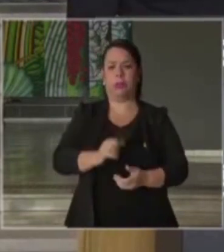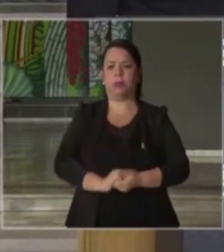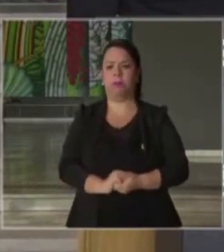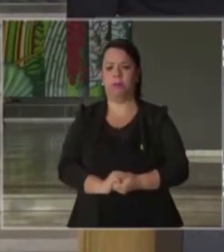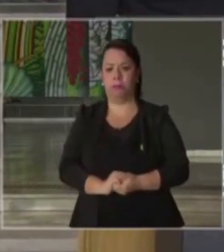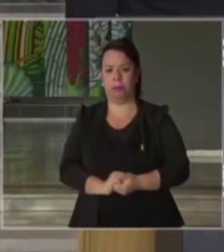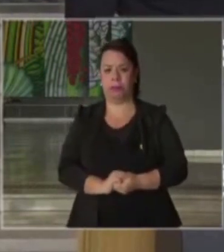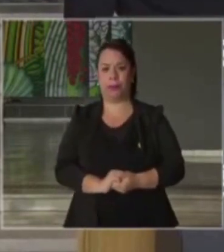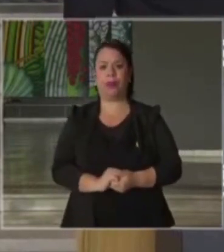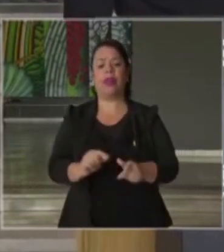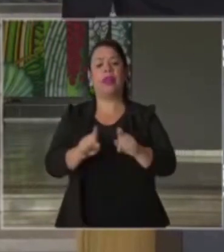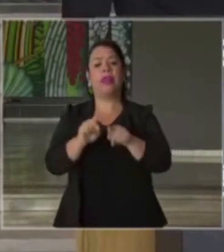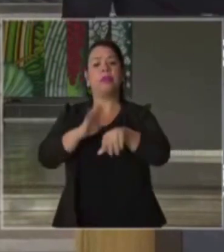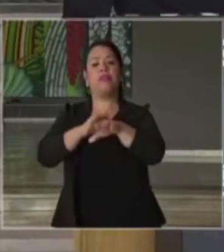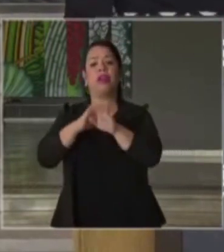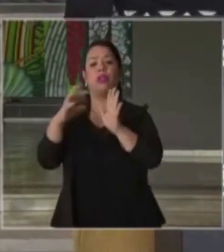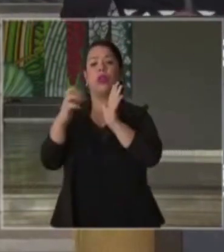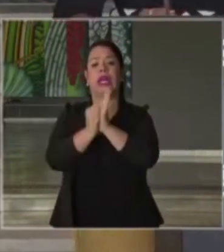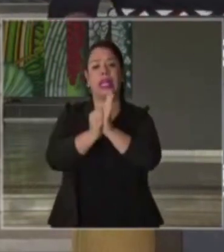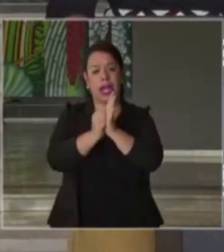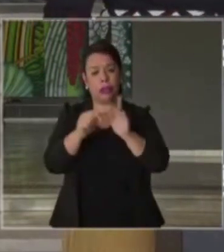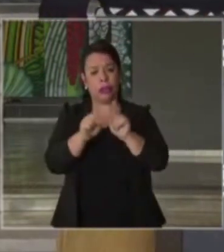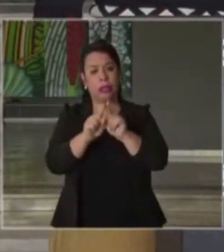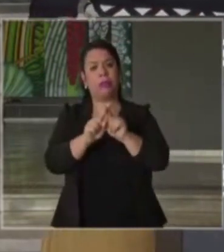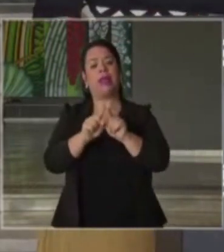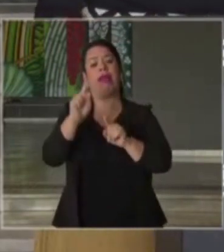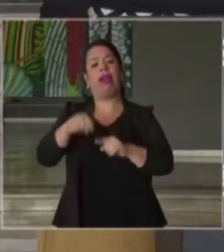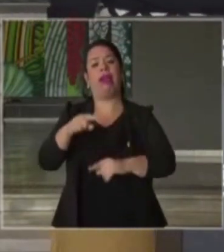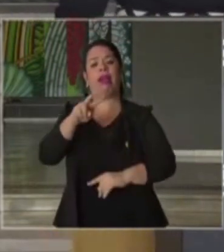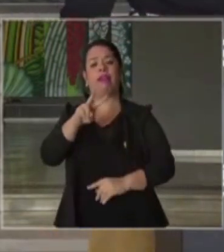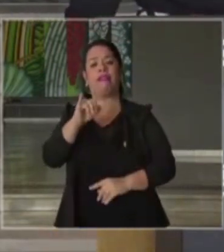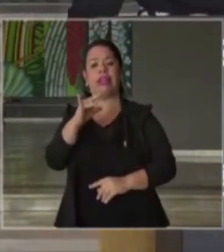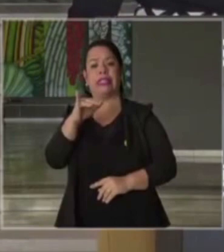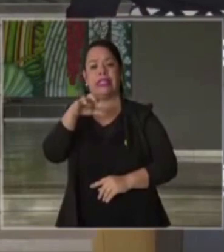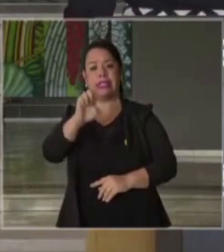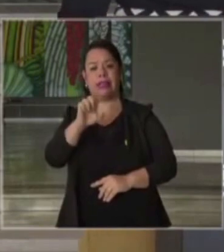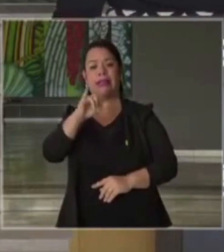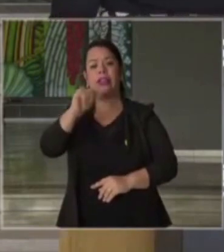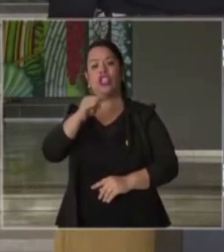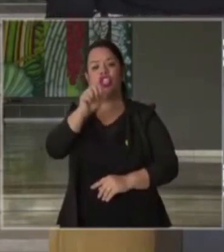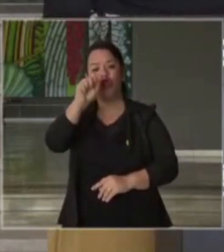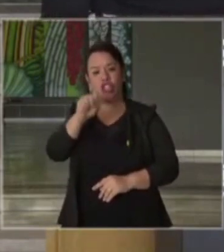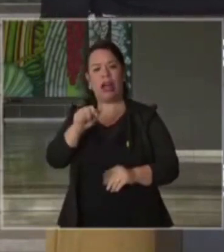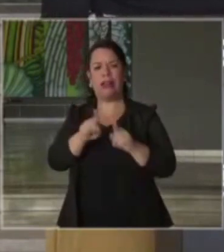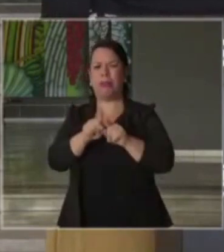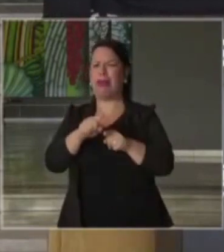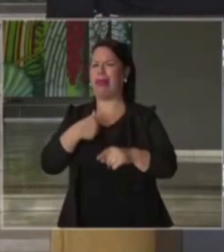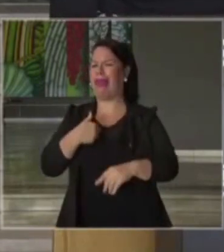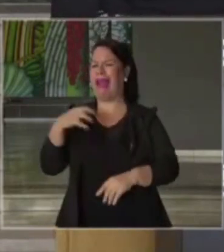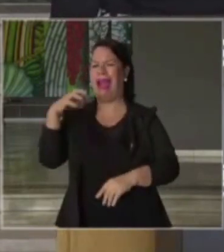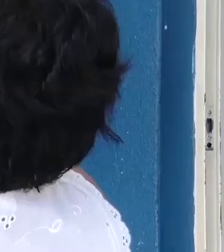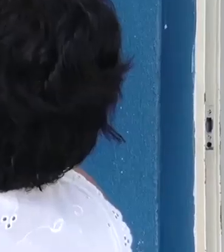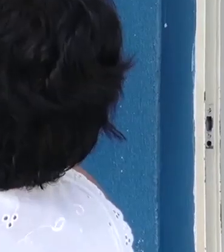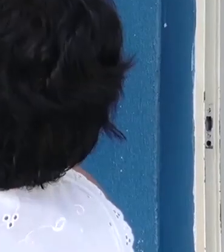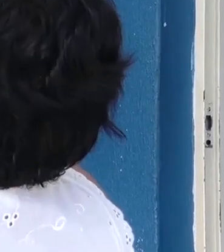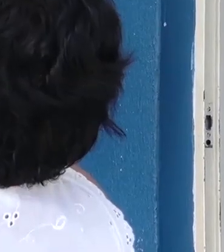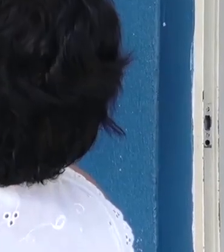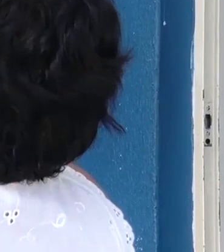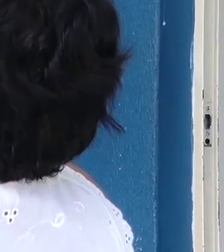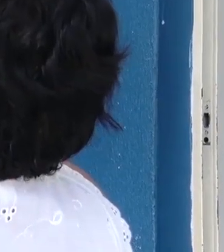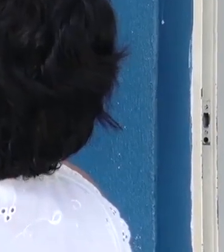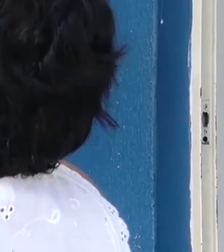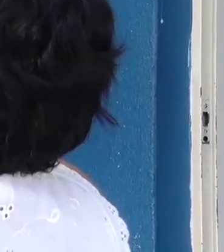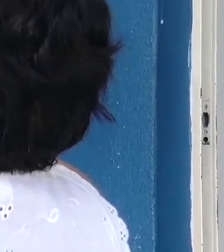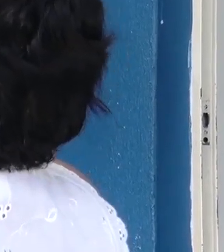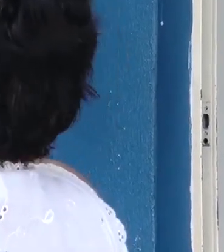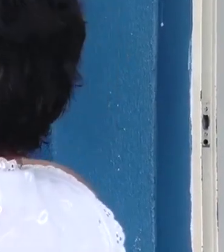idade e faça um cadastro prévio no vacina e já da Secretaria da Saúde do Estado de São Paulo leva menos de 60 segundos Vale